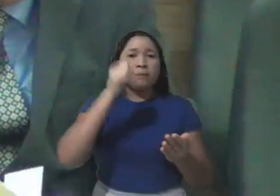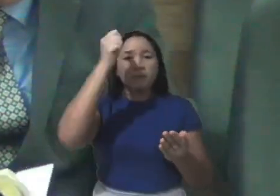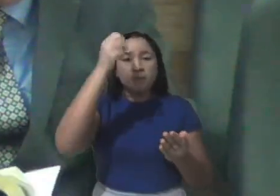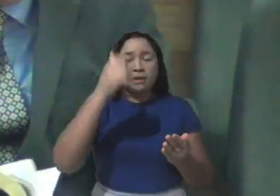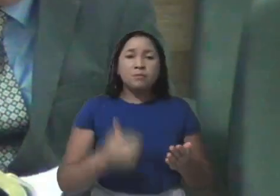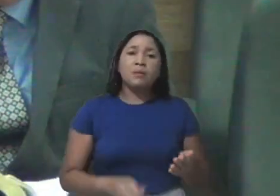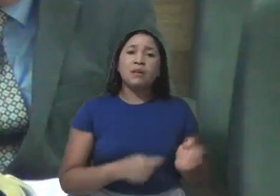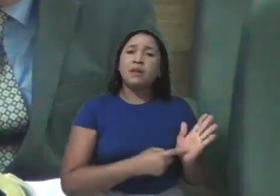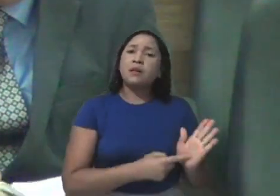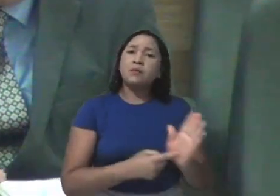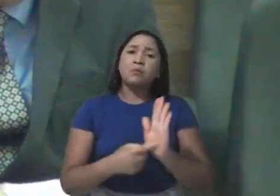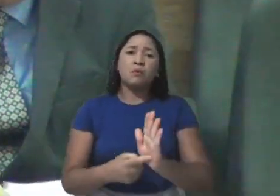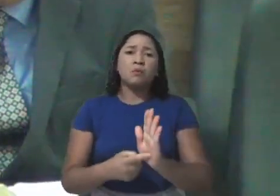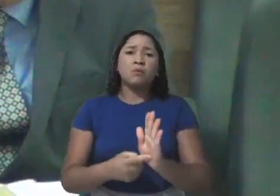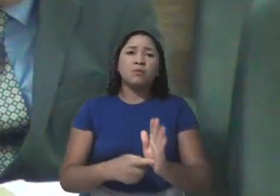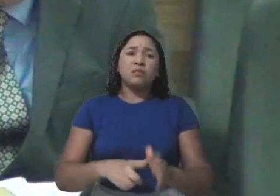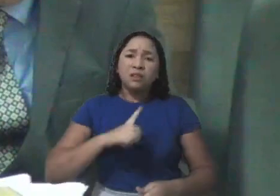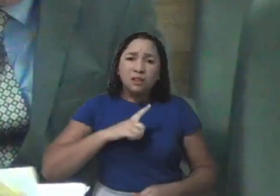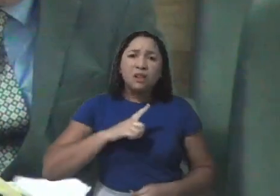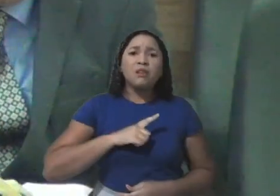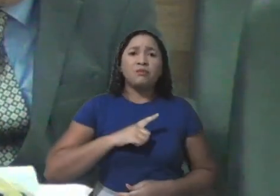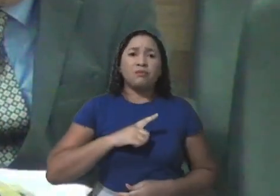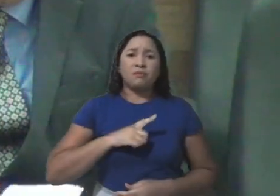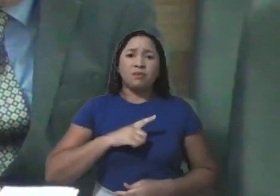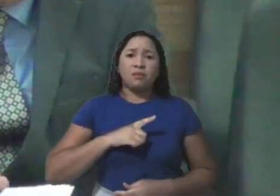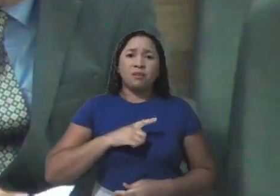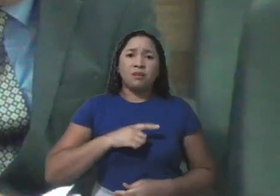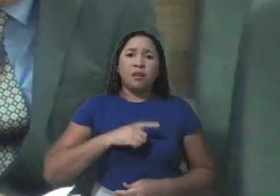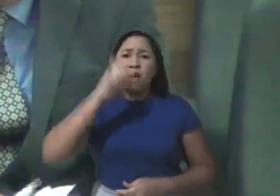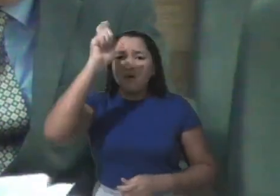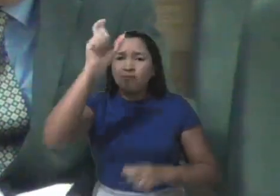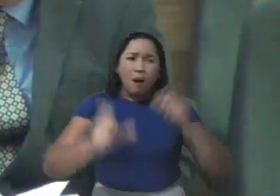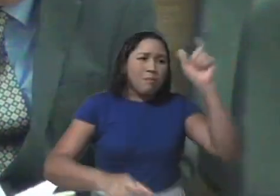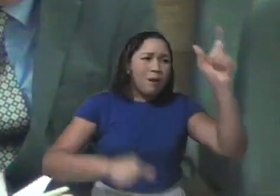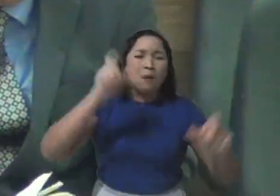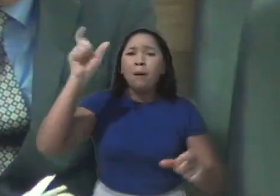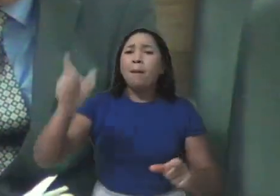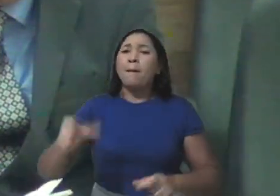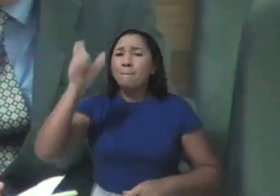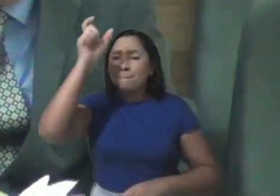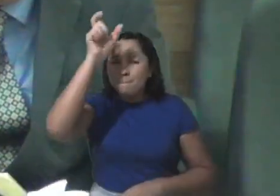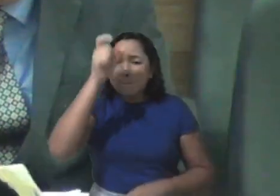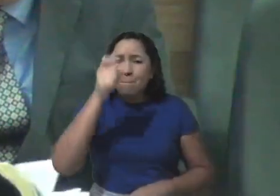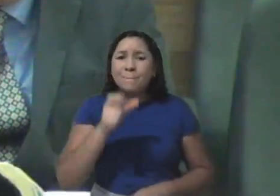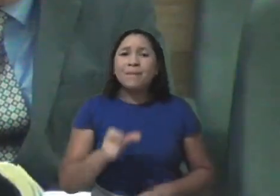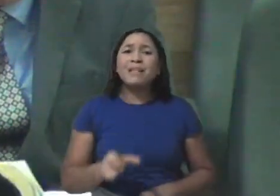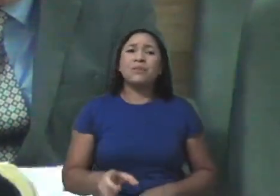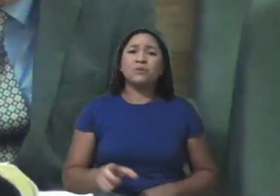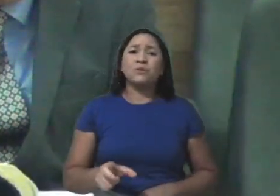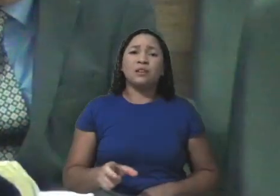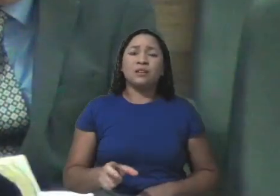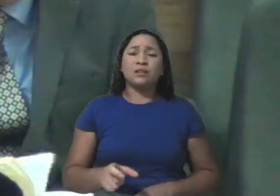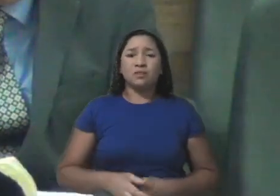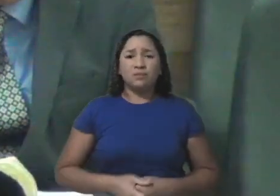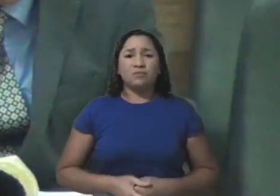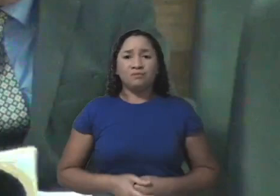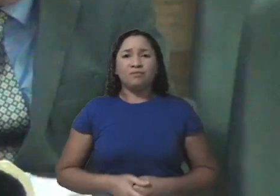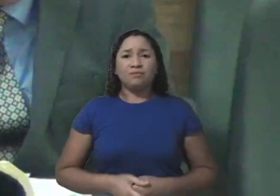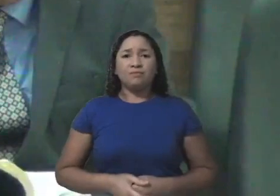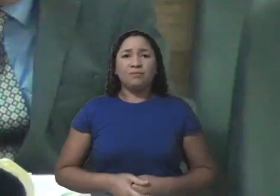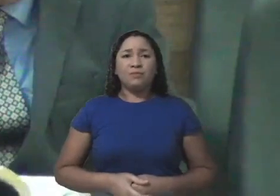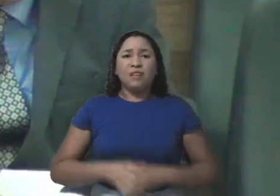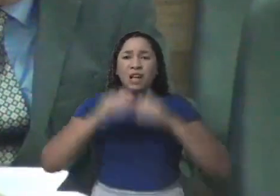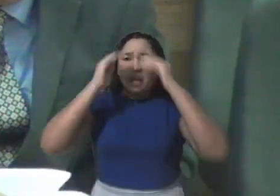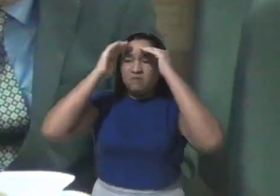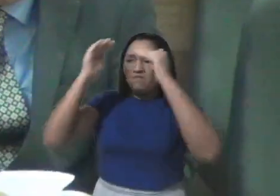de Deus, para mostrar-nos o que é que Deus espera de nós, o